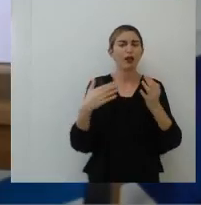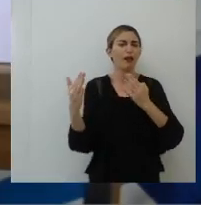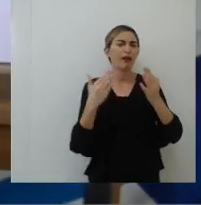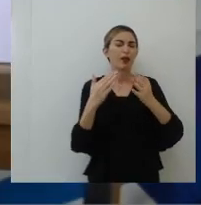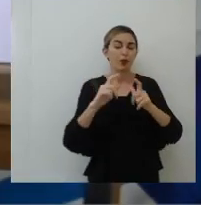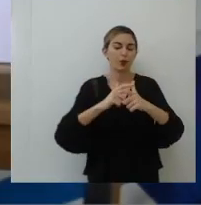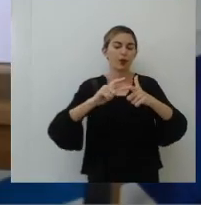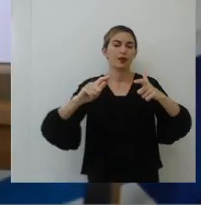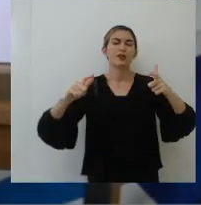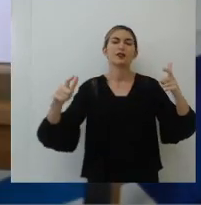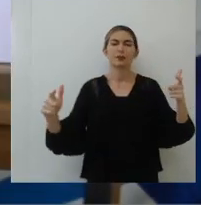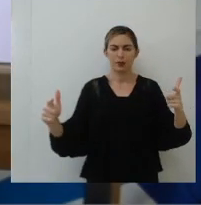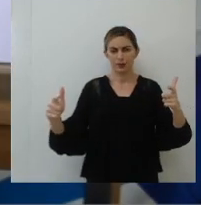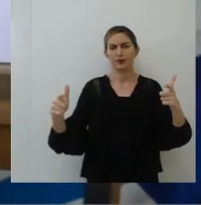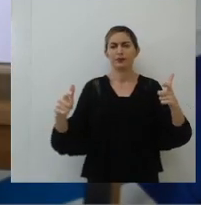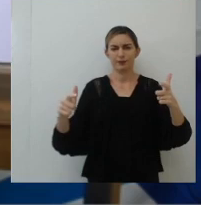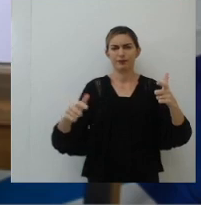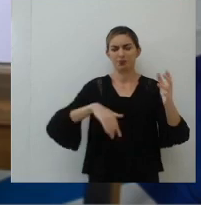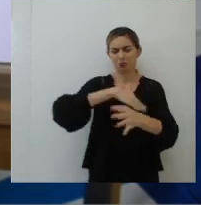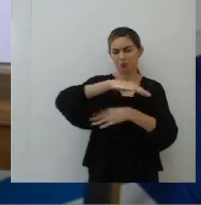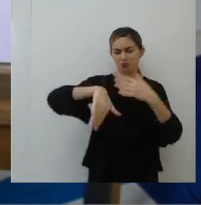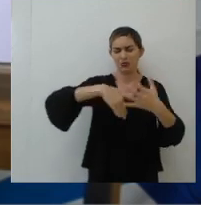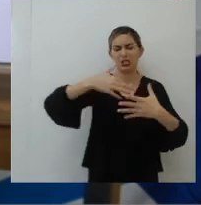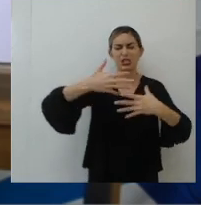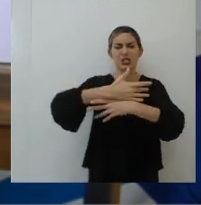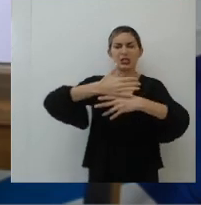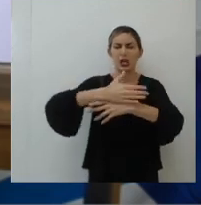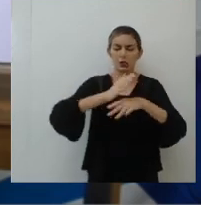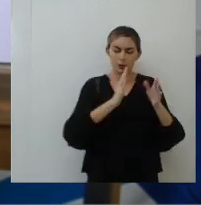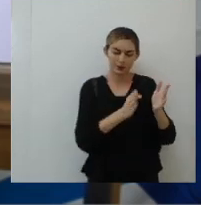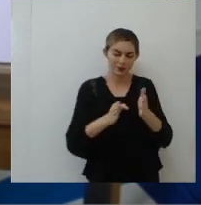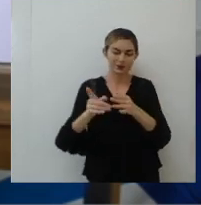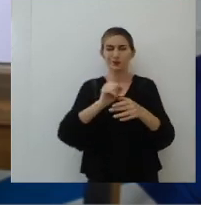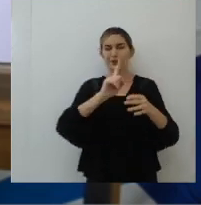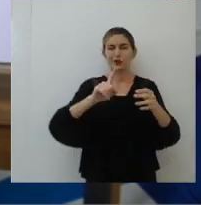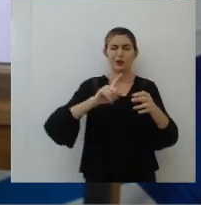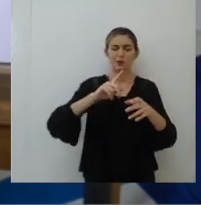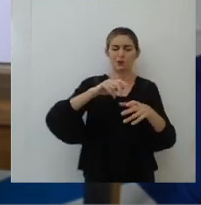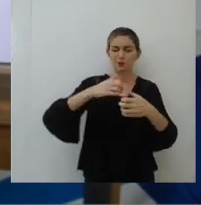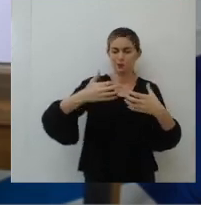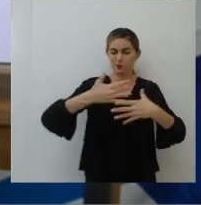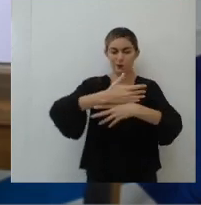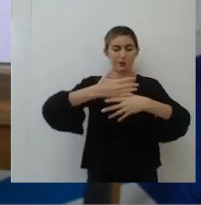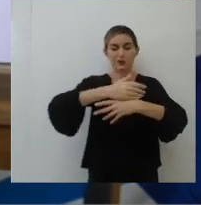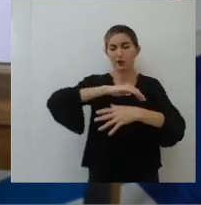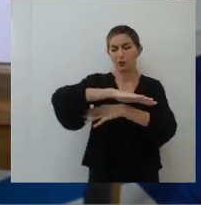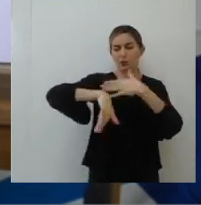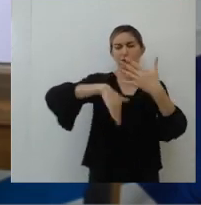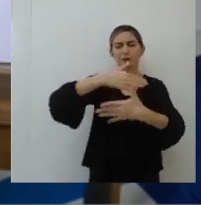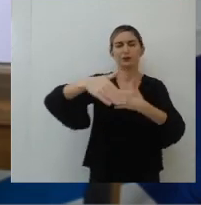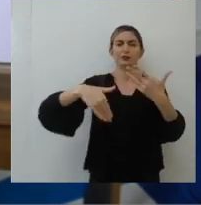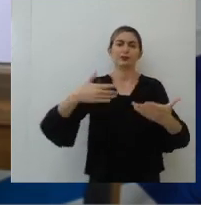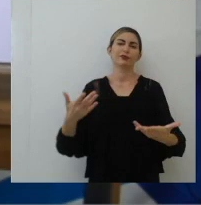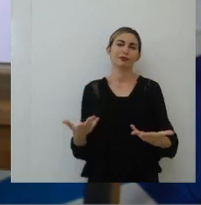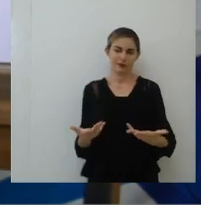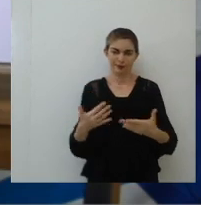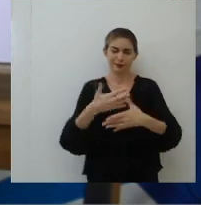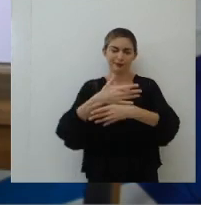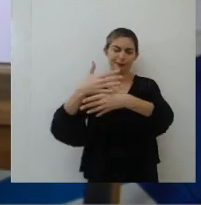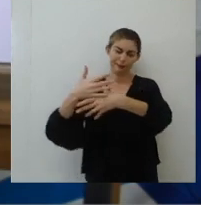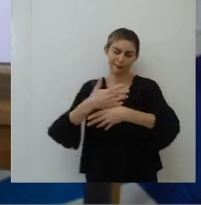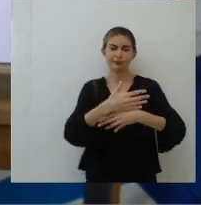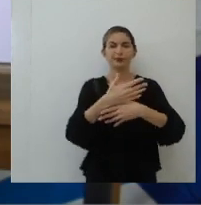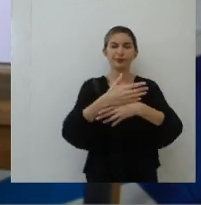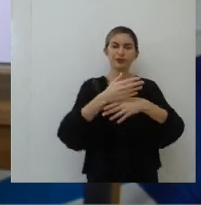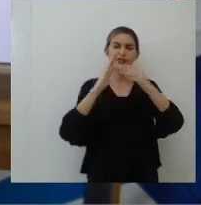o crescimento, em relação ao crescimento desordenado das cidades, né? A essa formação, né,